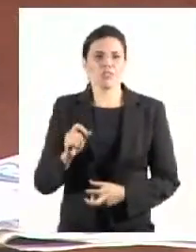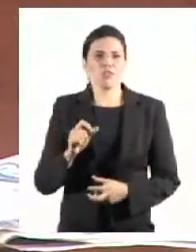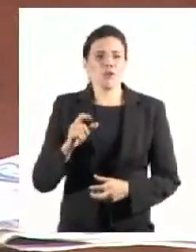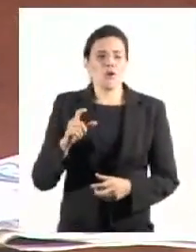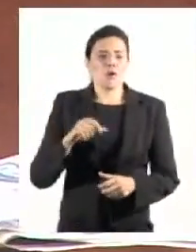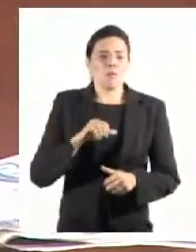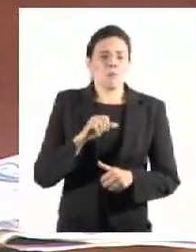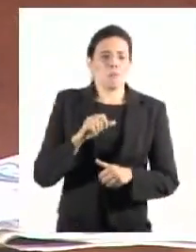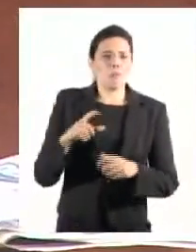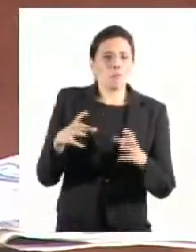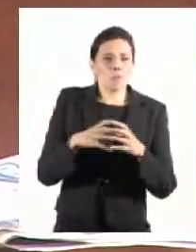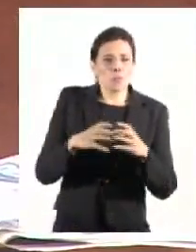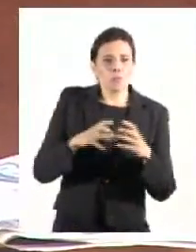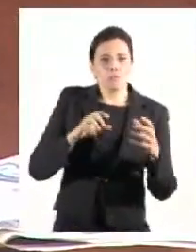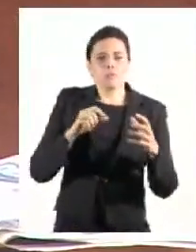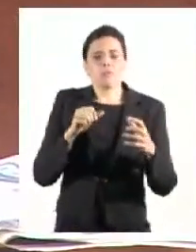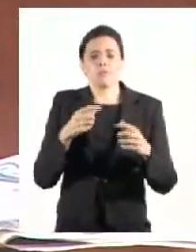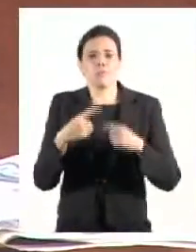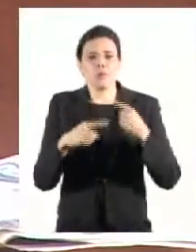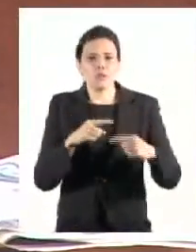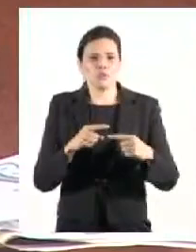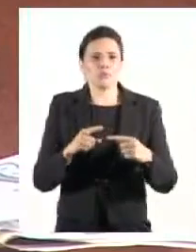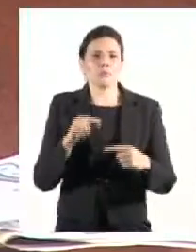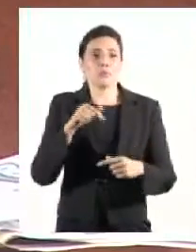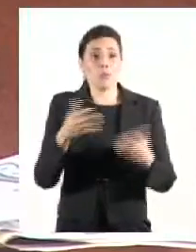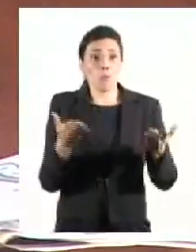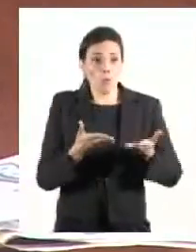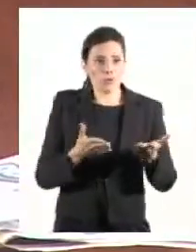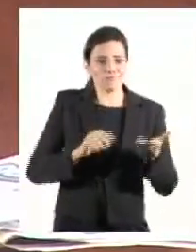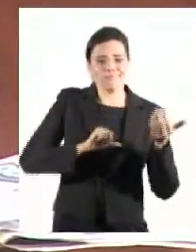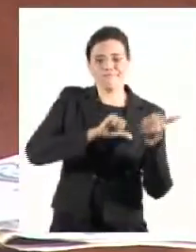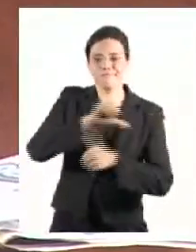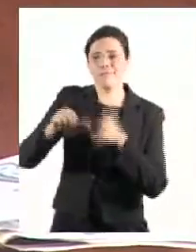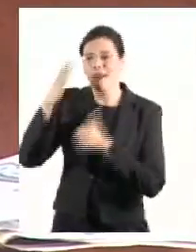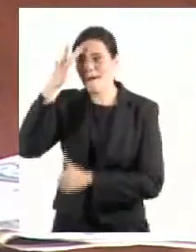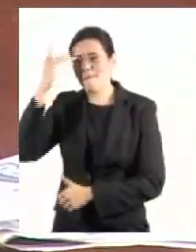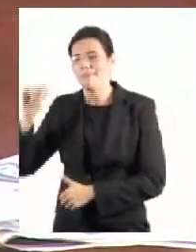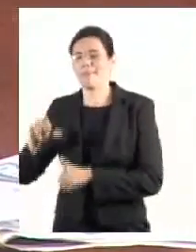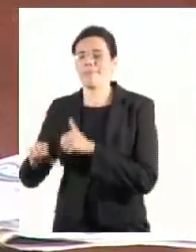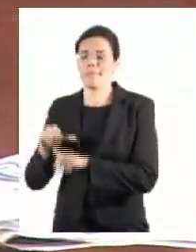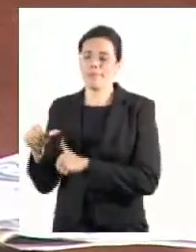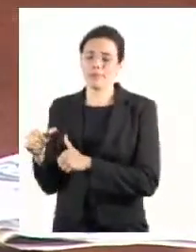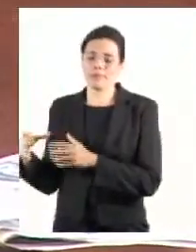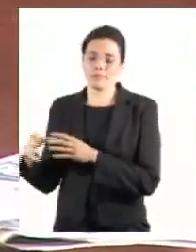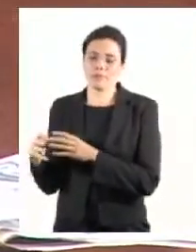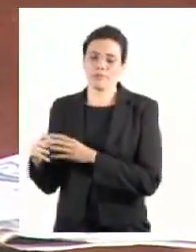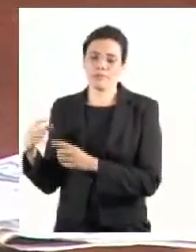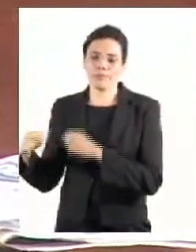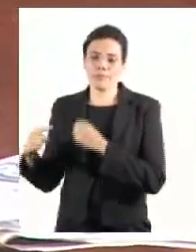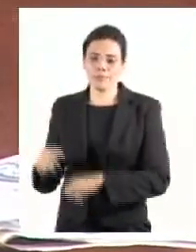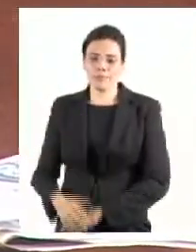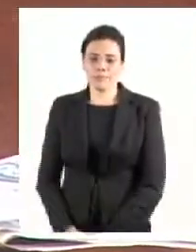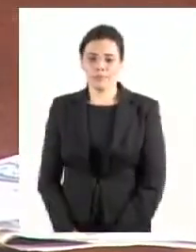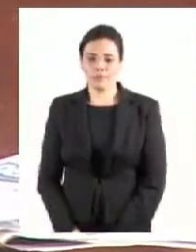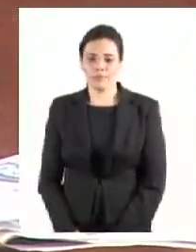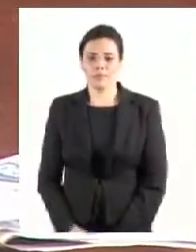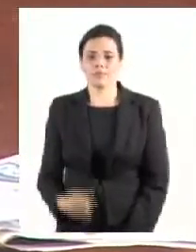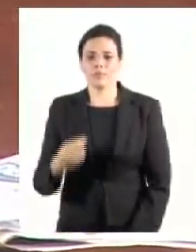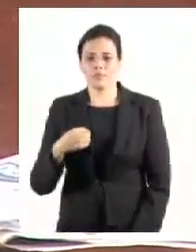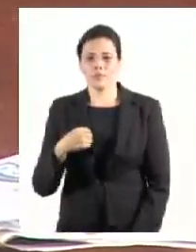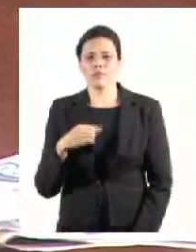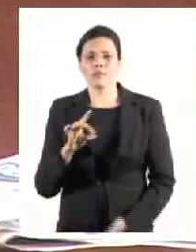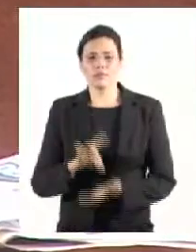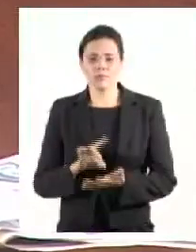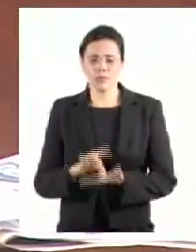lá, e depois chega para você na maior cara de pau do mundo, e é você desde criancinha. Então, eu realmente